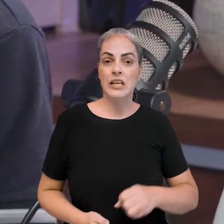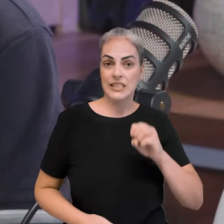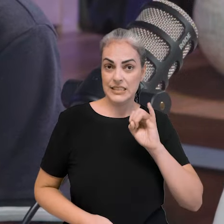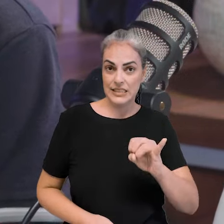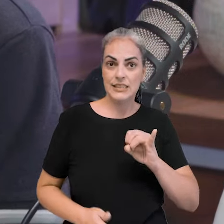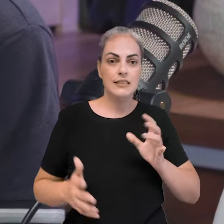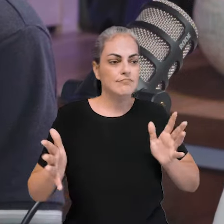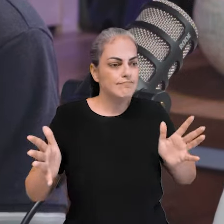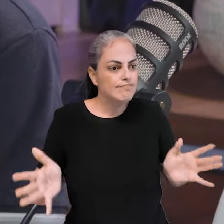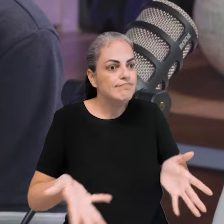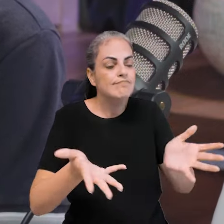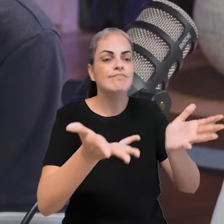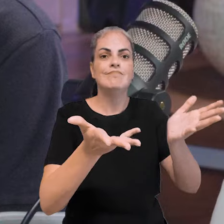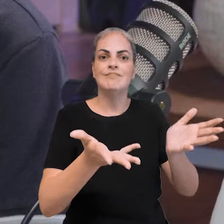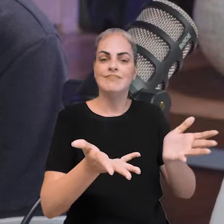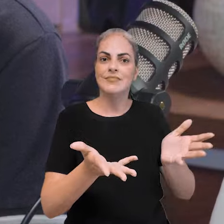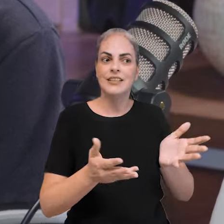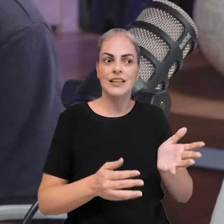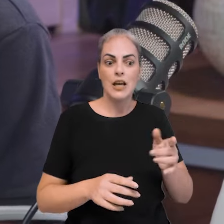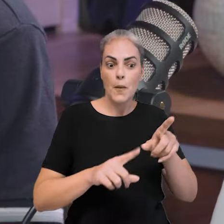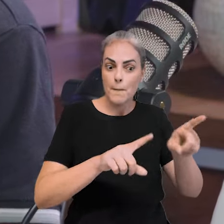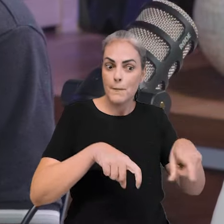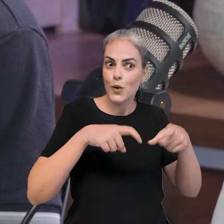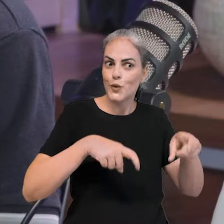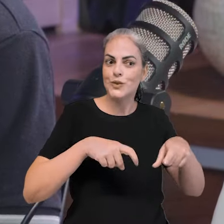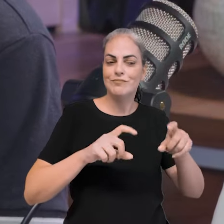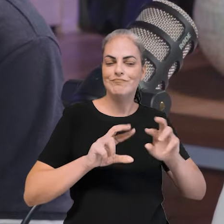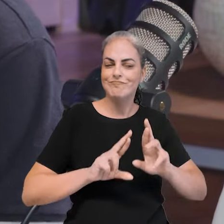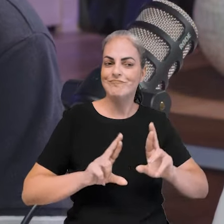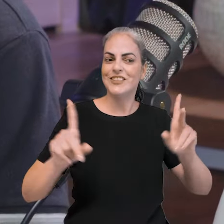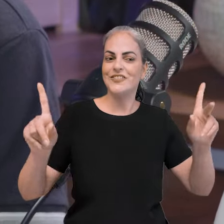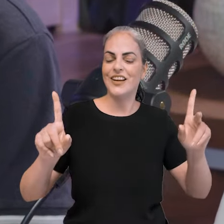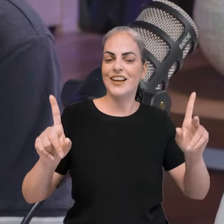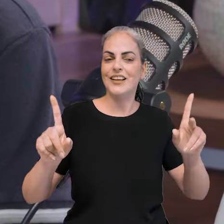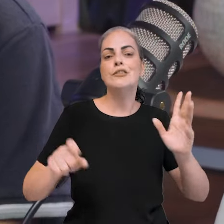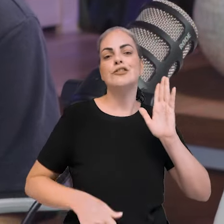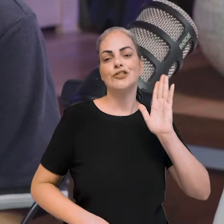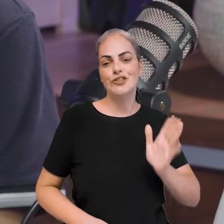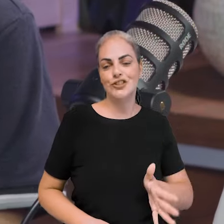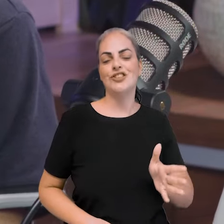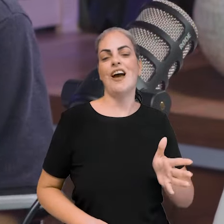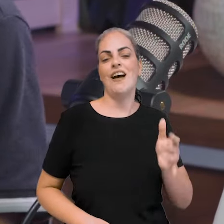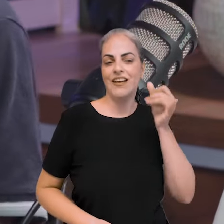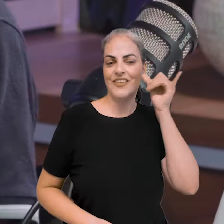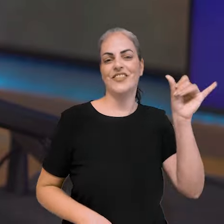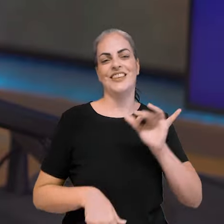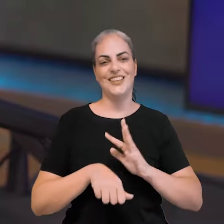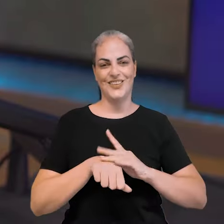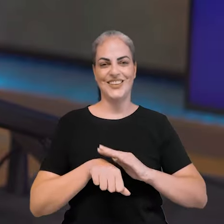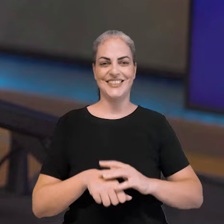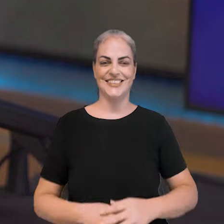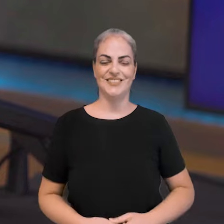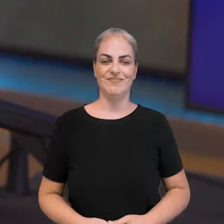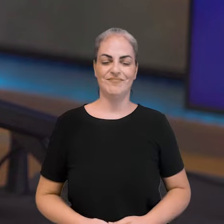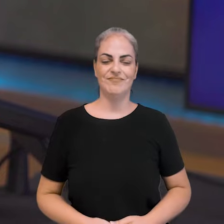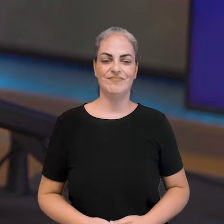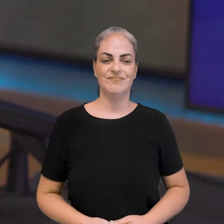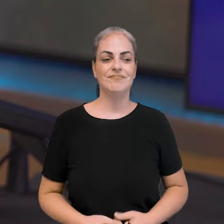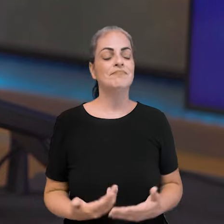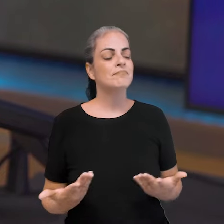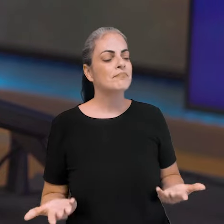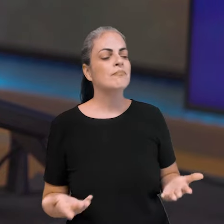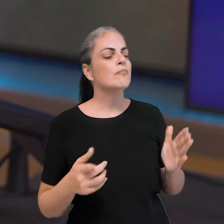você promove um modelo de produção diferente, você está automaticamente combatendo essas doenças. E, Denise, um